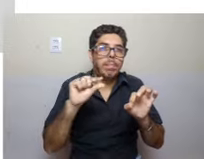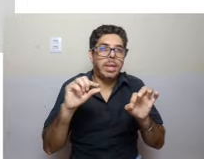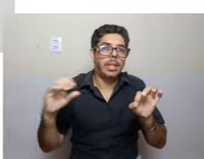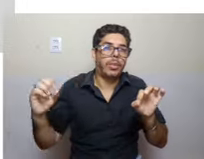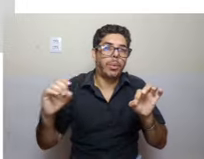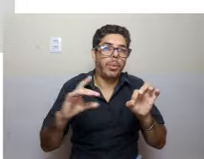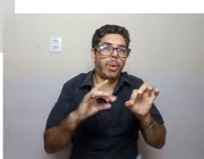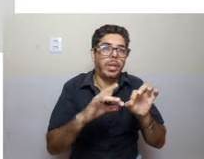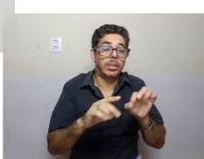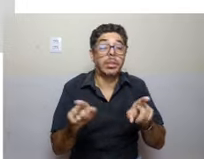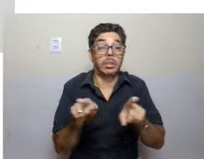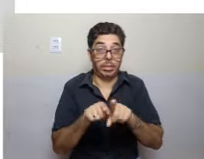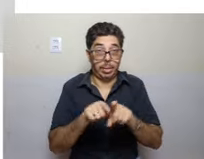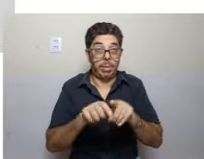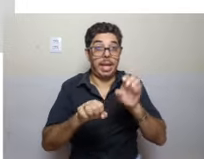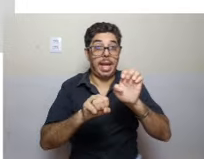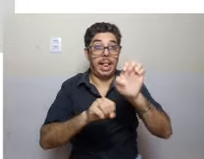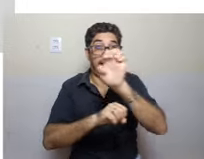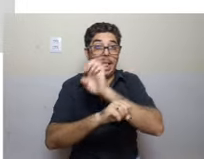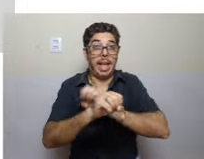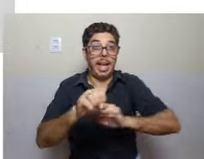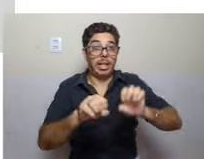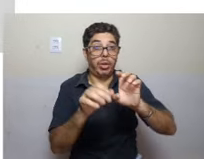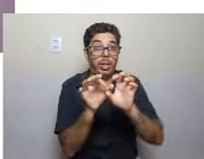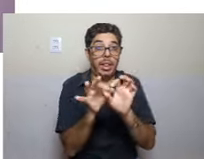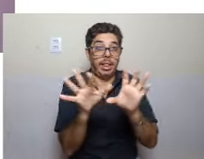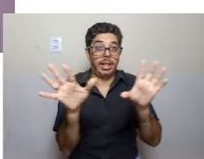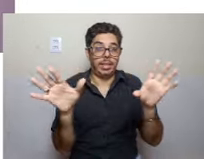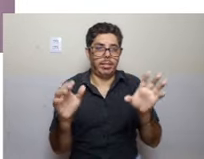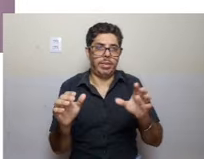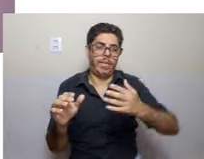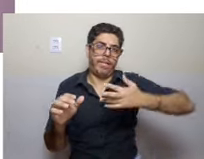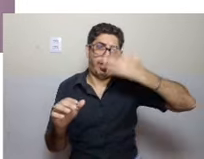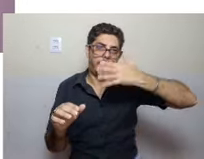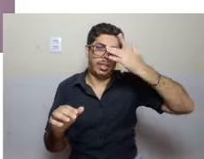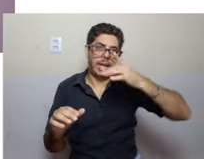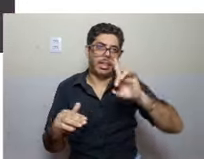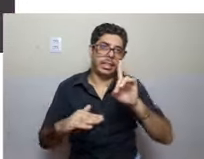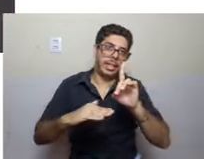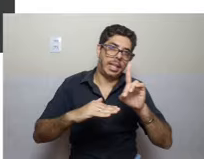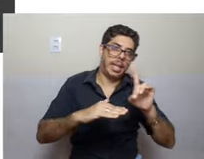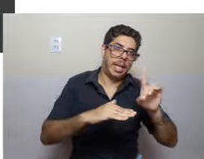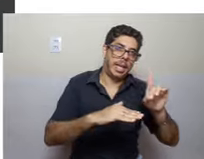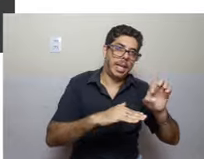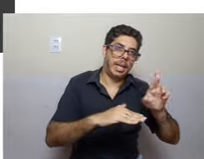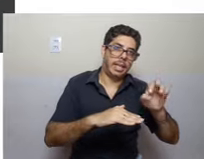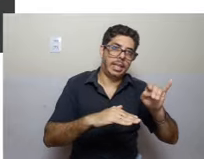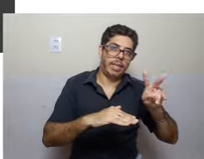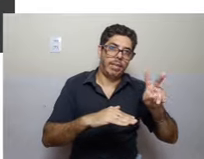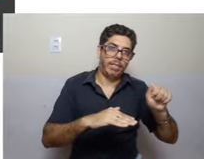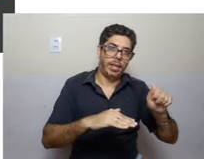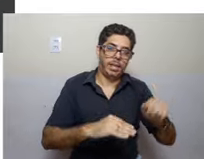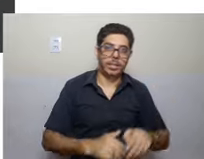livres e à sua velocidade de deriva. Aqui cabe uma observação importante. A